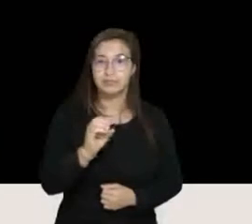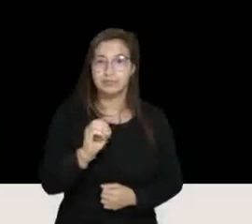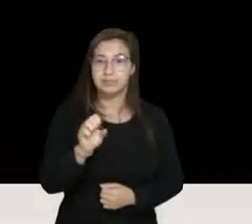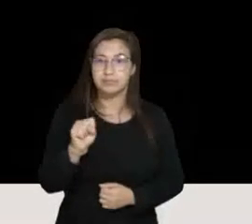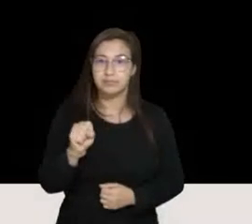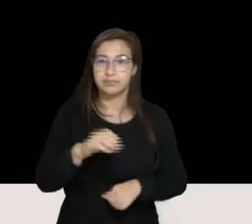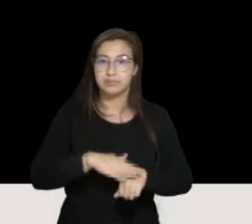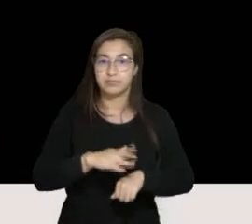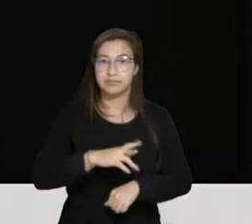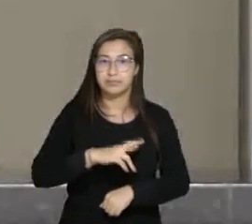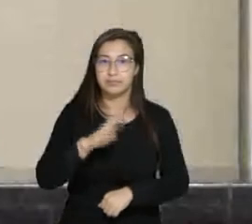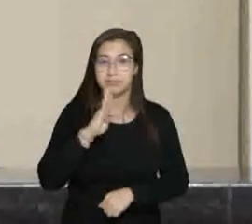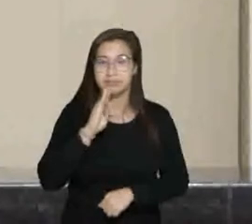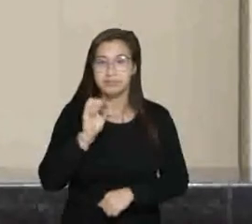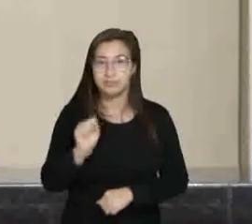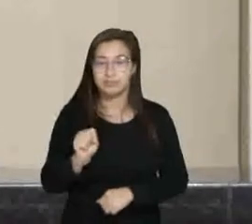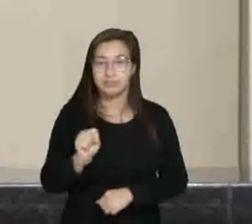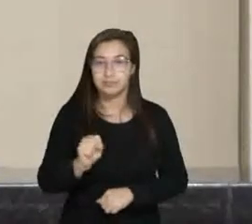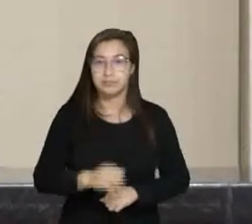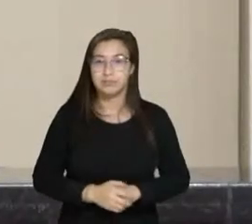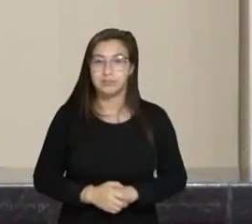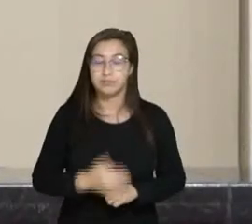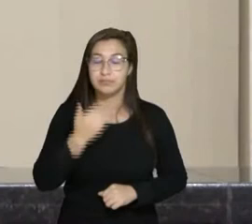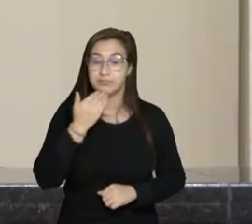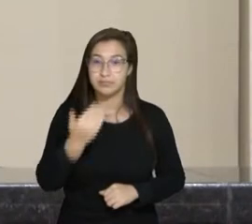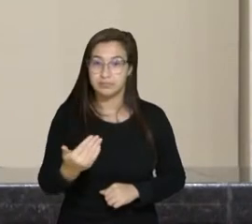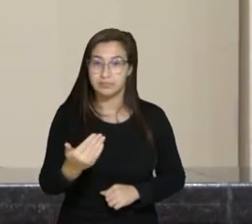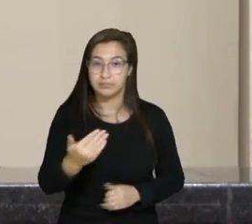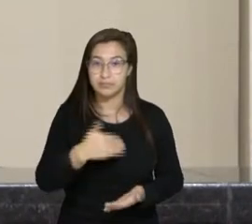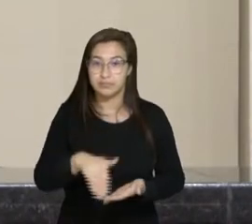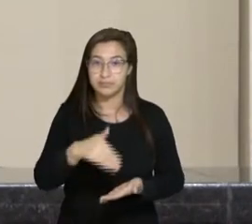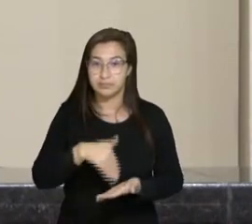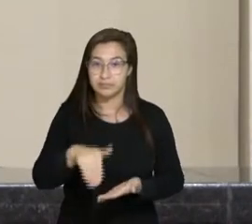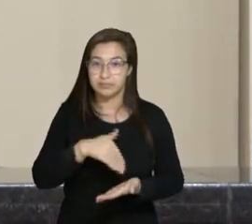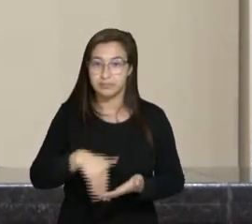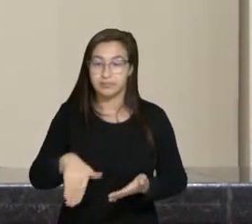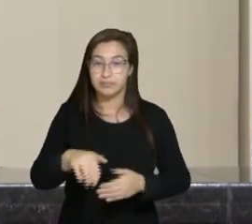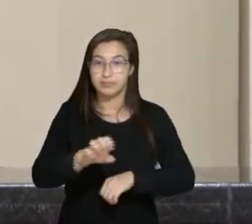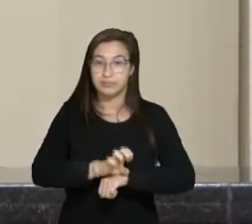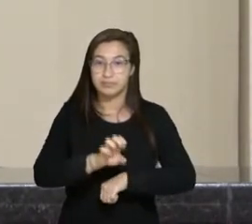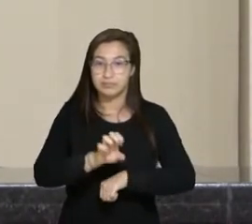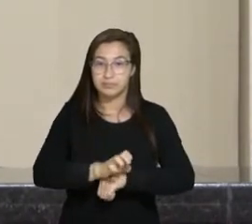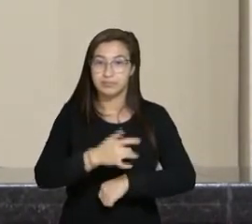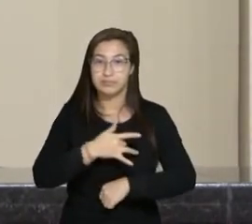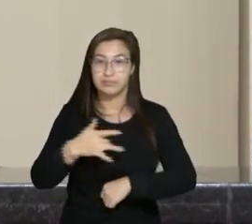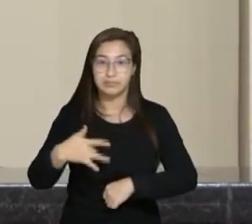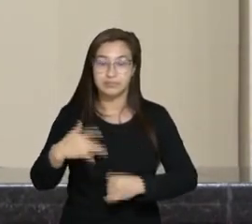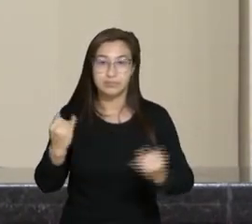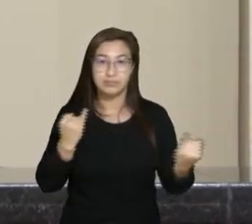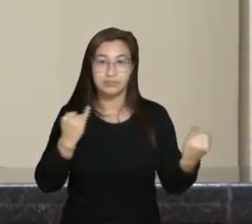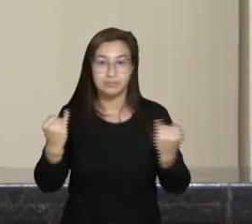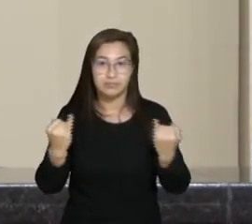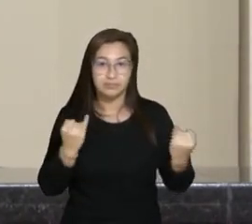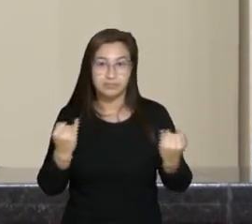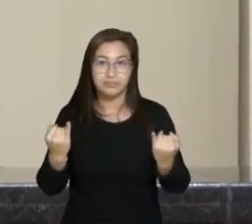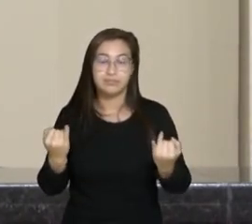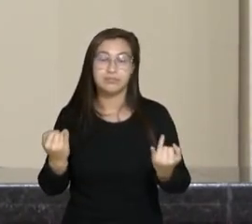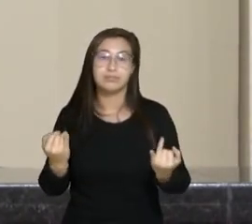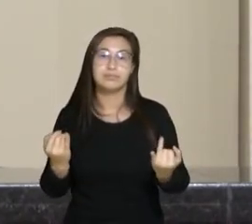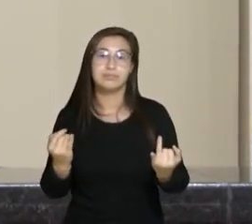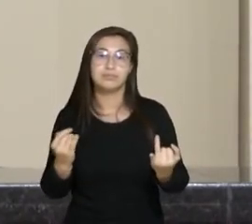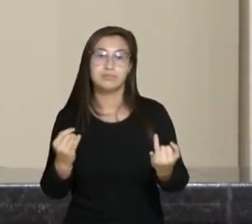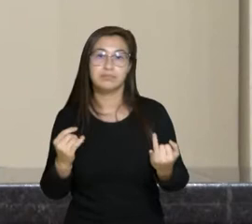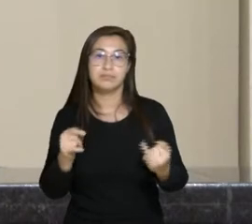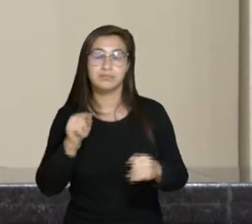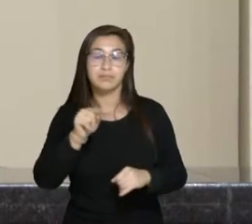autor Deputado Bruno Souza solicitando ao secretário de Estado da Saúde informações acerca